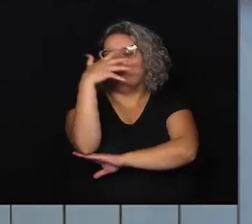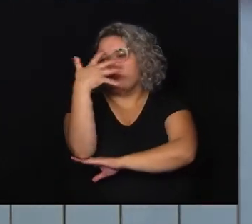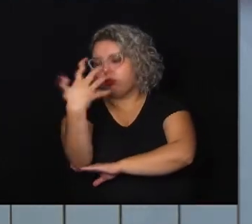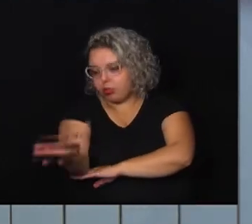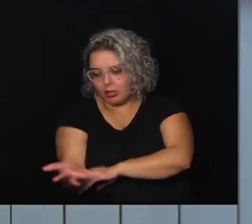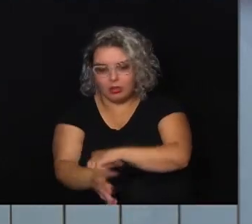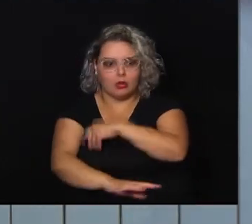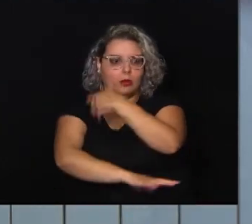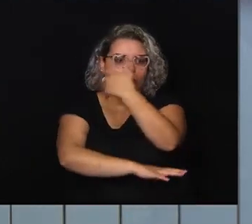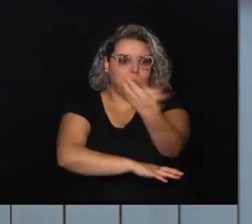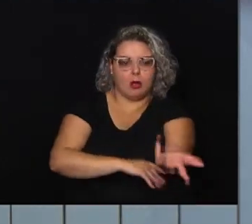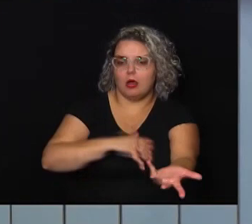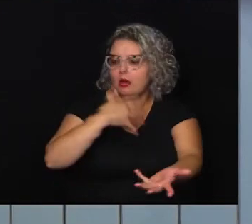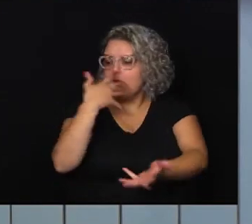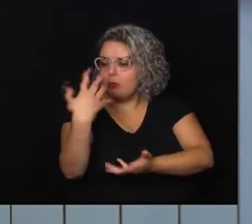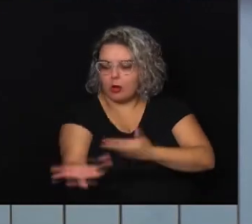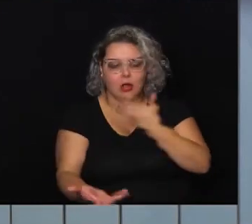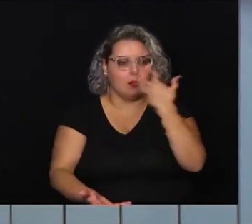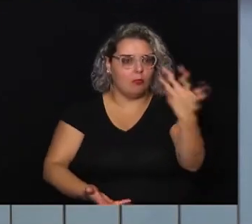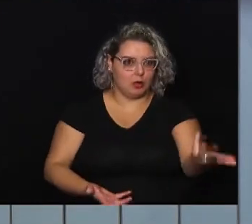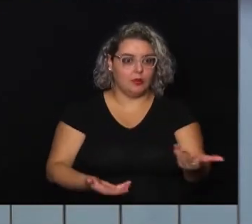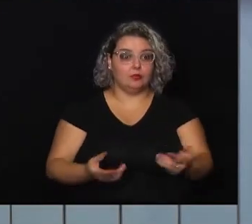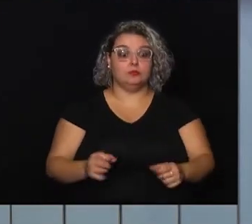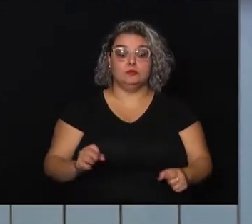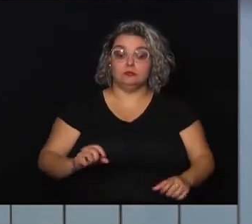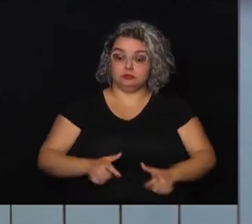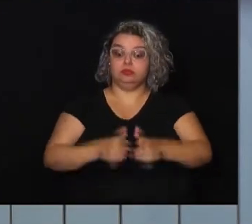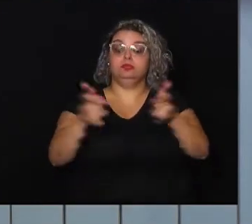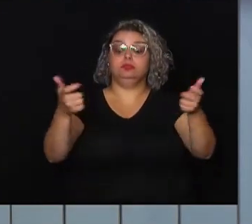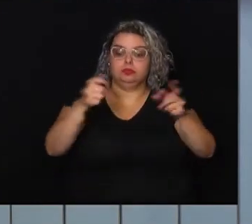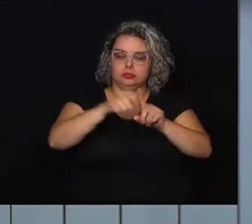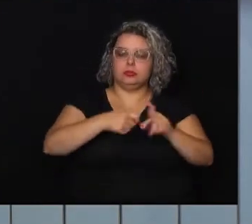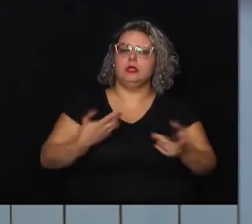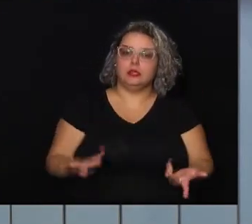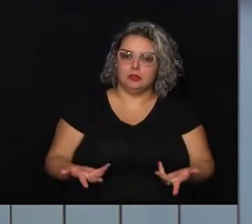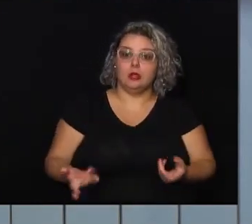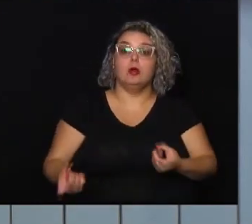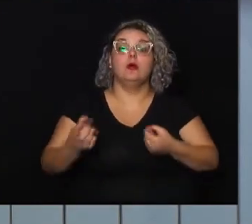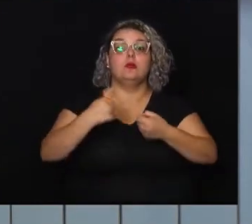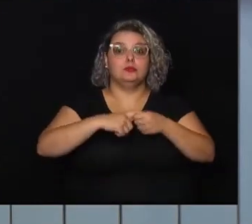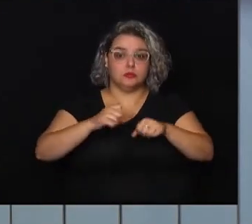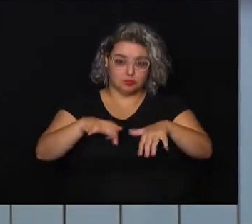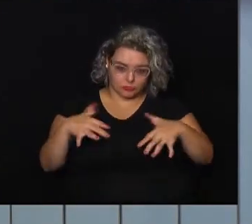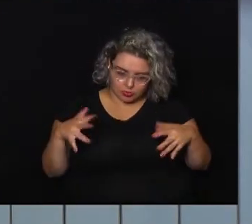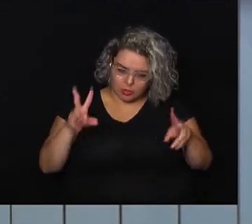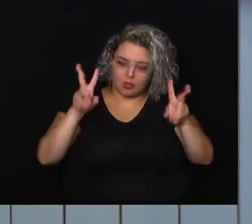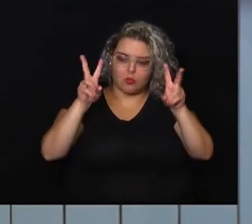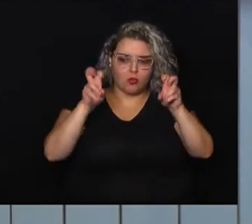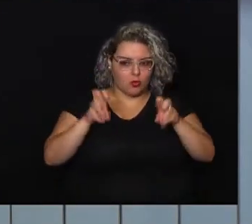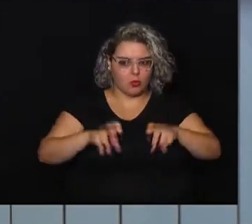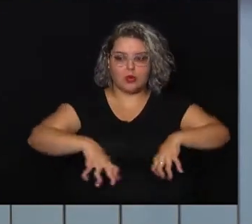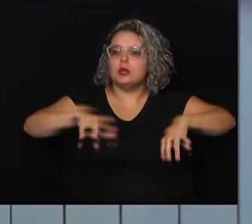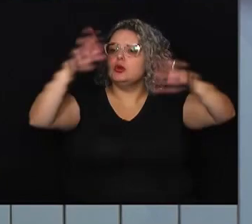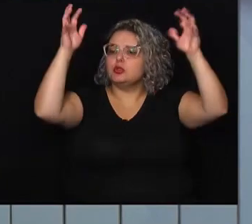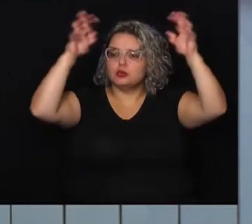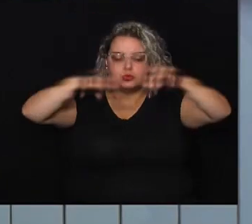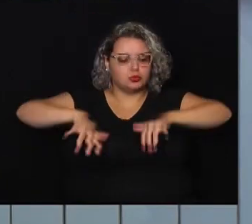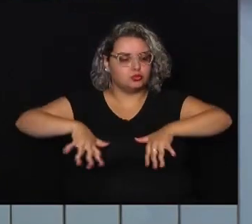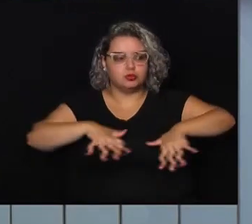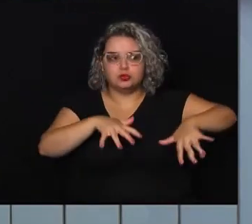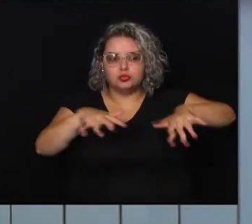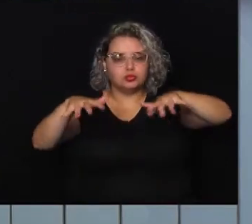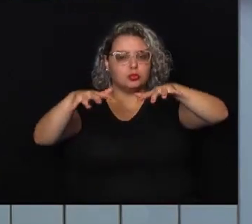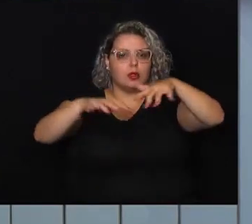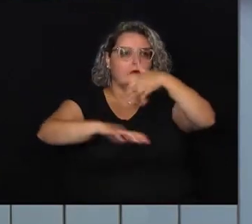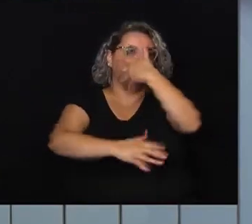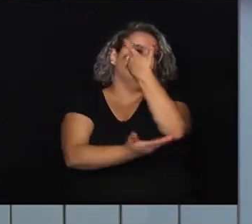se intensificou nesse mês. Obviamente, ao retomar a sessão, o assunto das enchentes e o assunto das quedas de